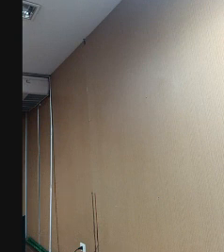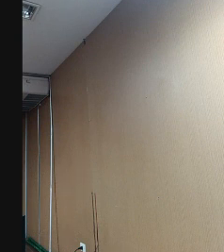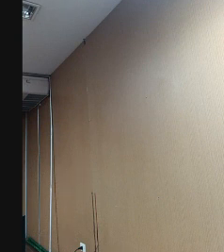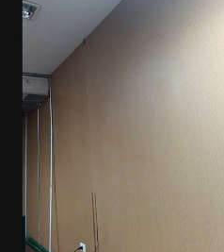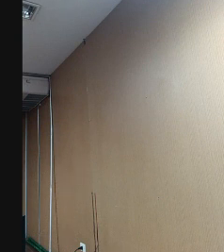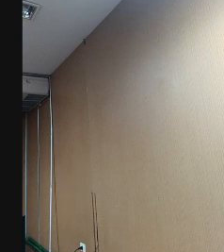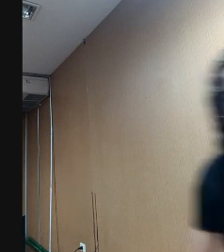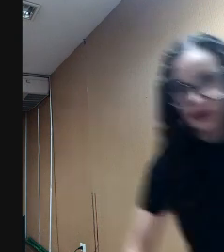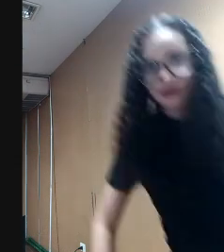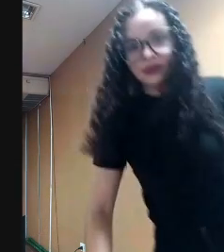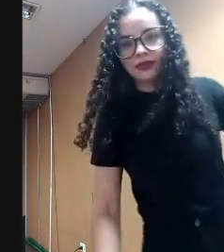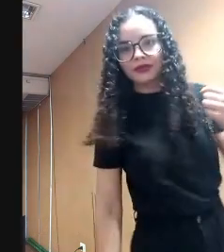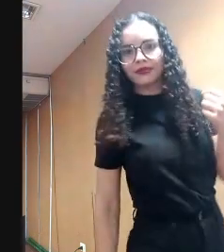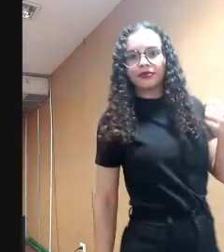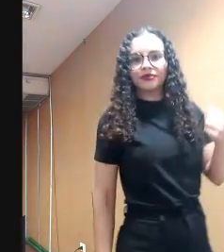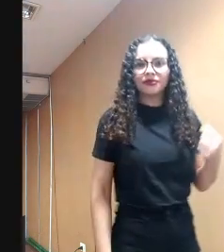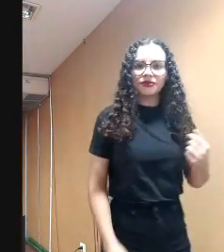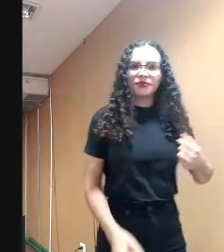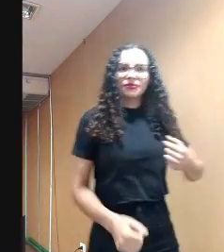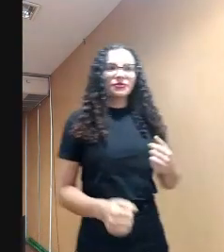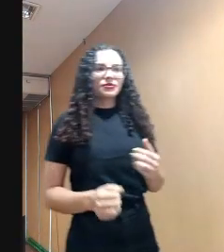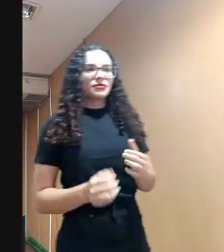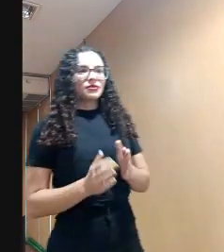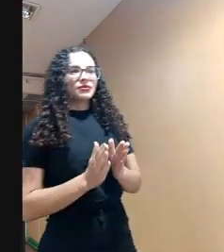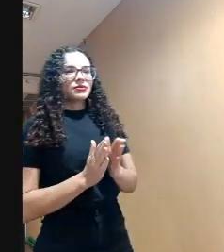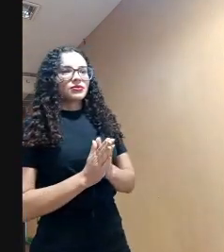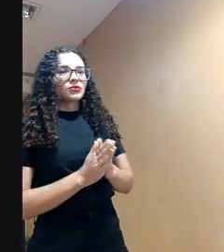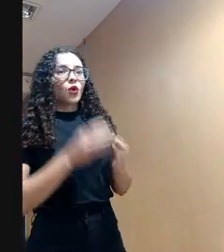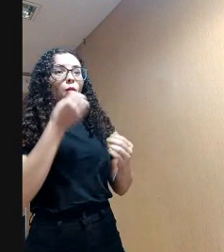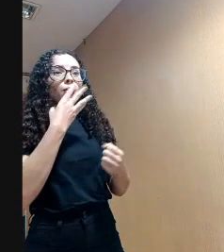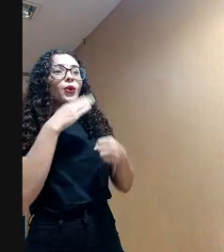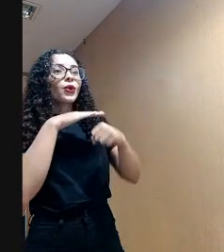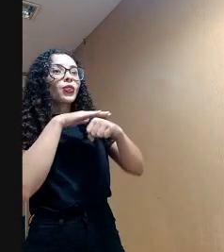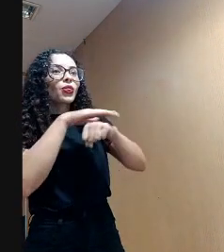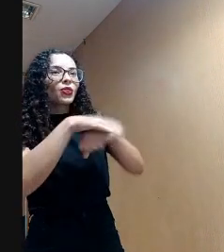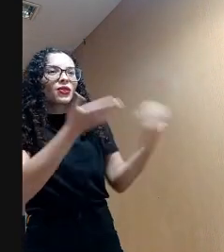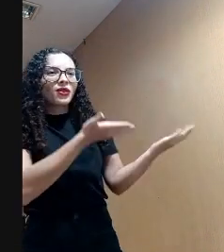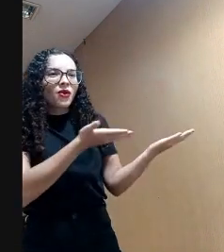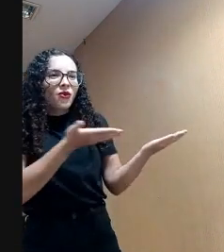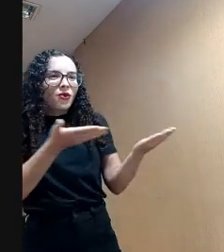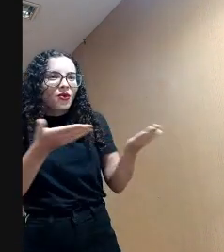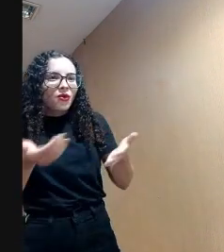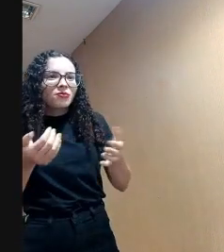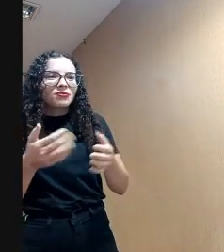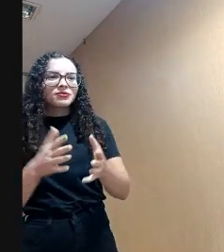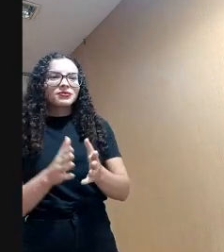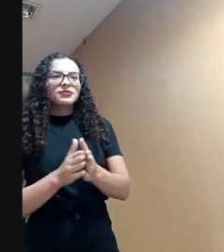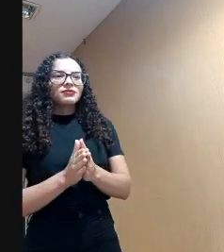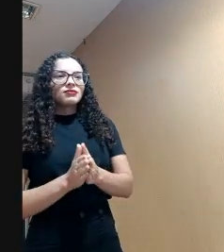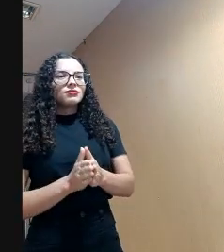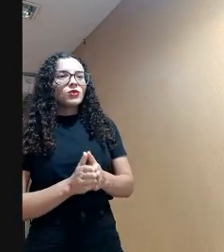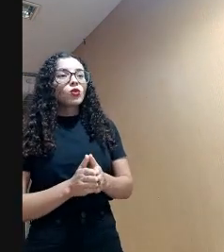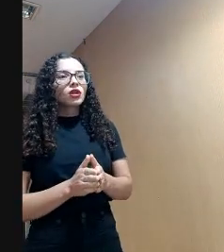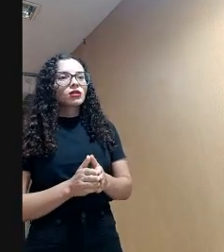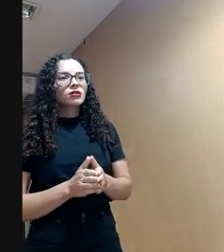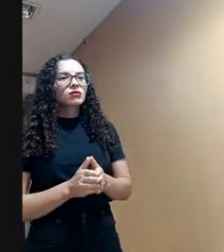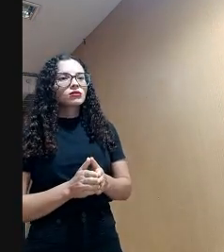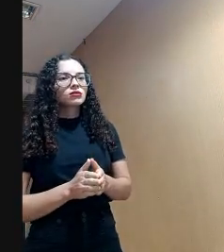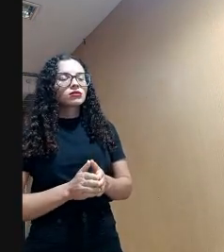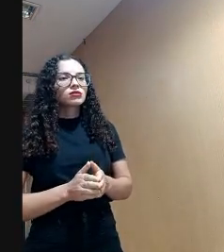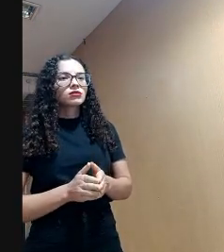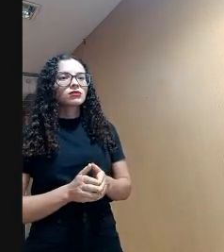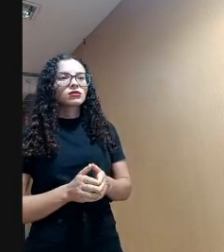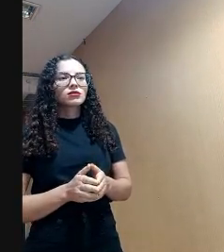Pernambuco, Campus Pesqueira, edição 2023. Data 17 de outubro de